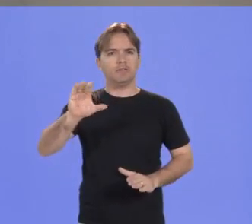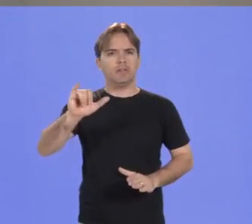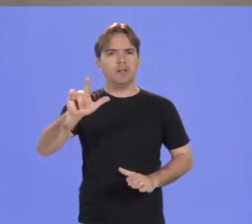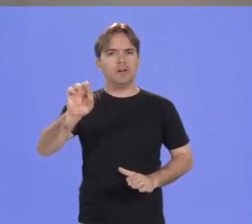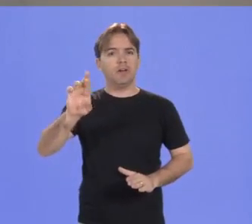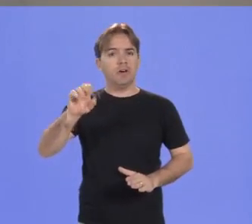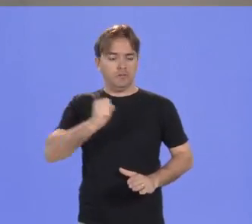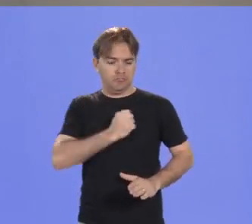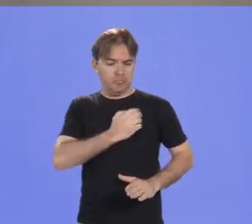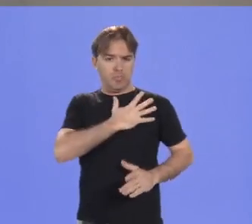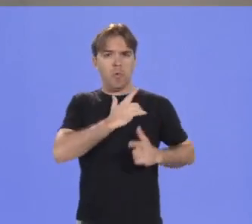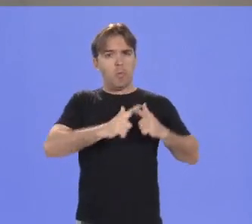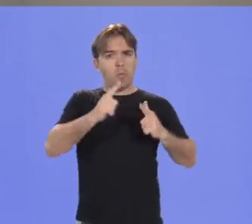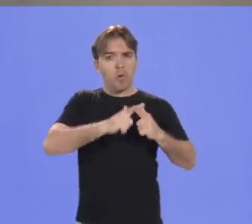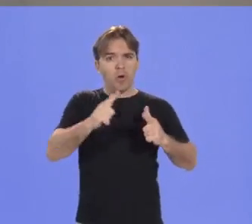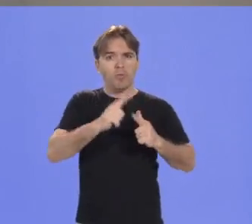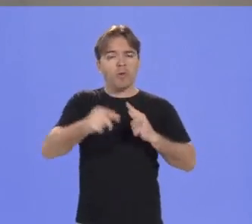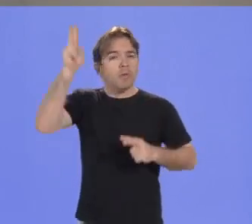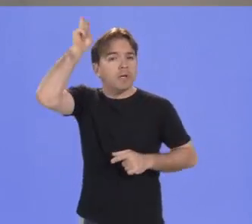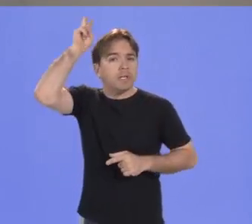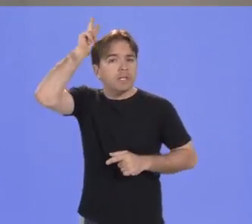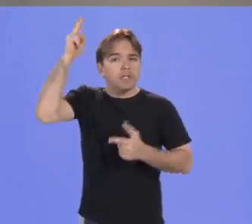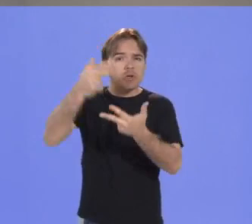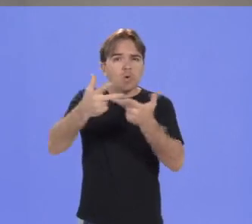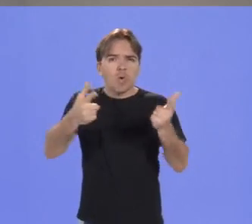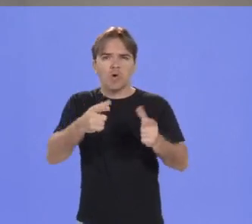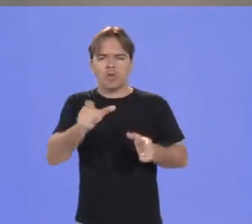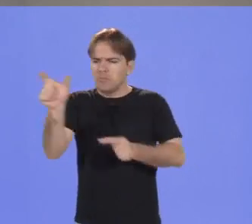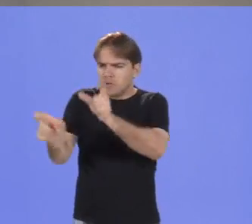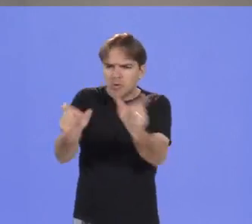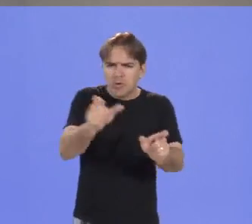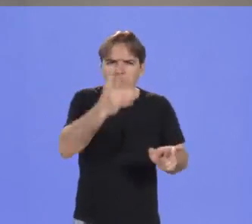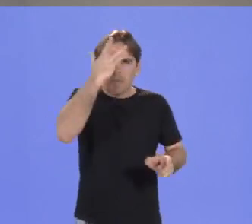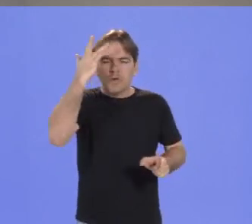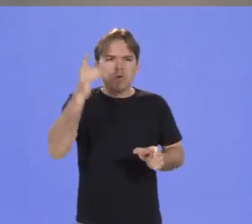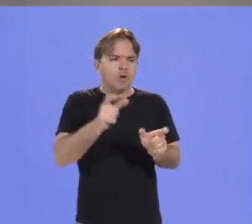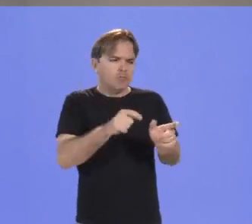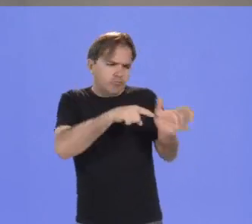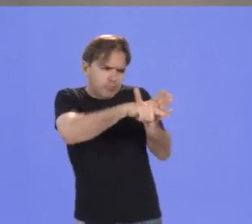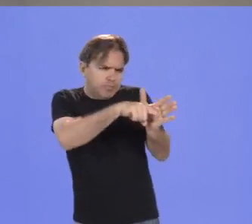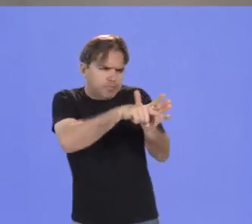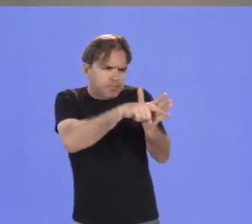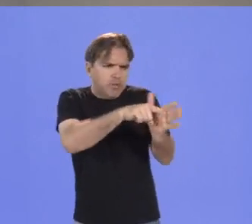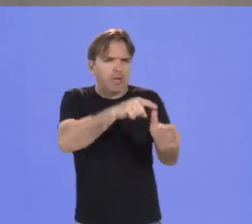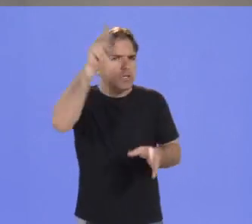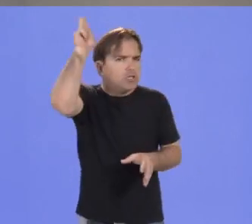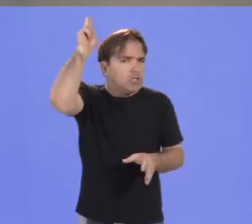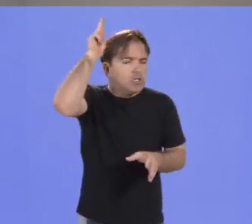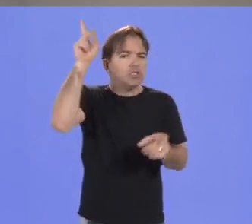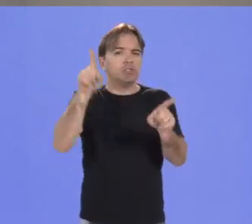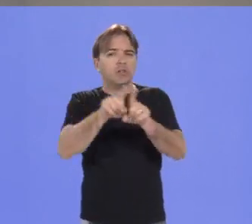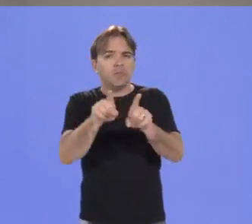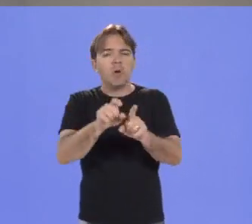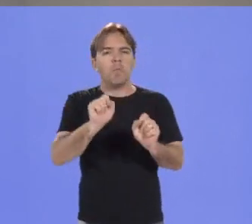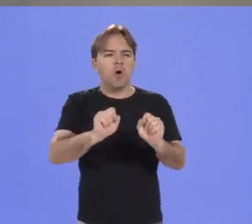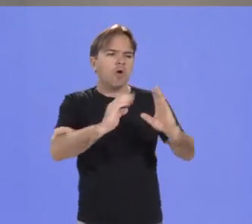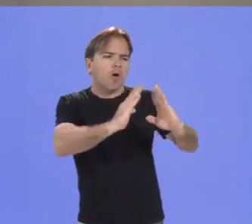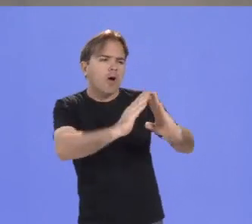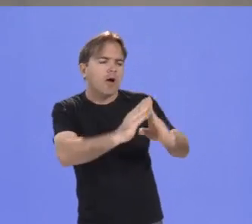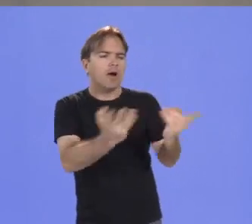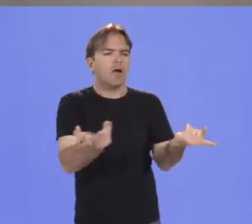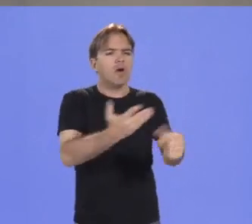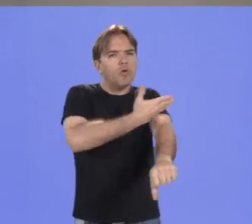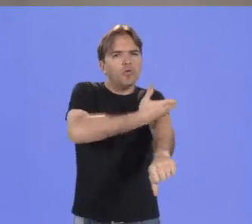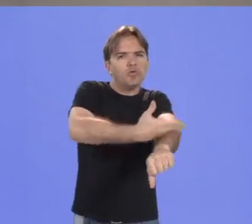indígenas. Mais de 30 profissionais analisam e comparam a saúde de índios e não índios, verificando as relações entre